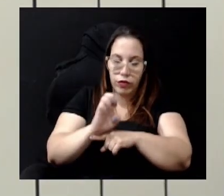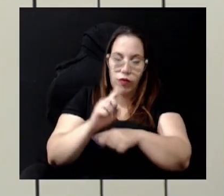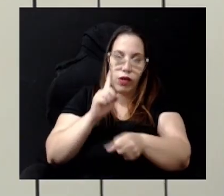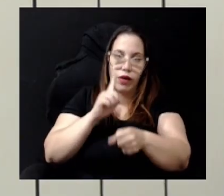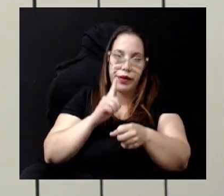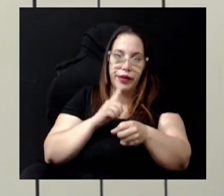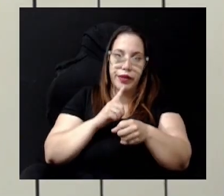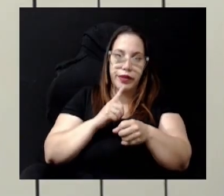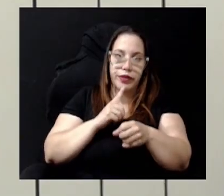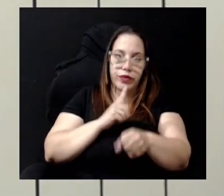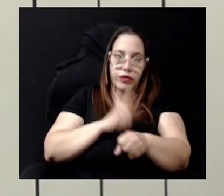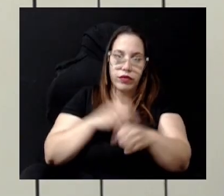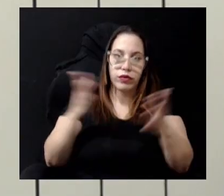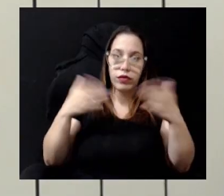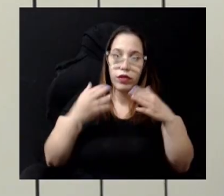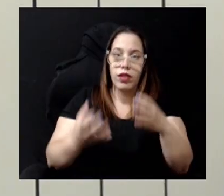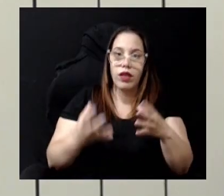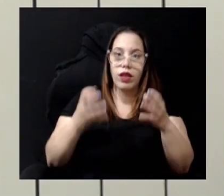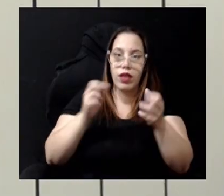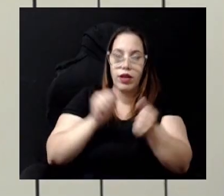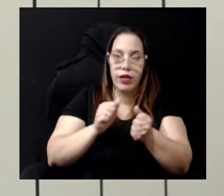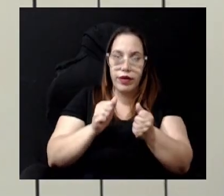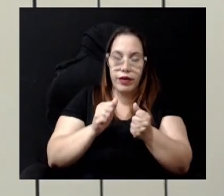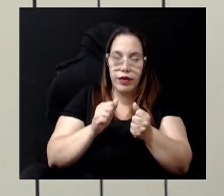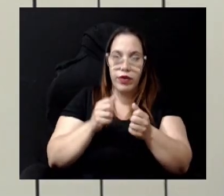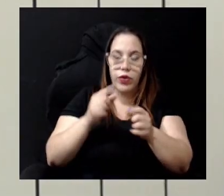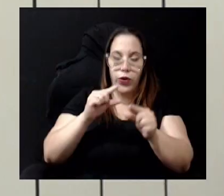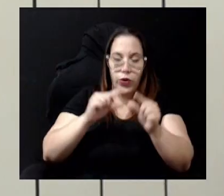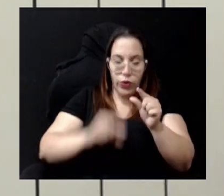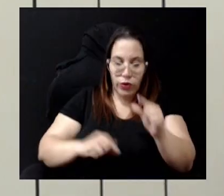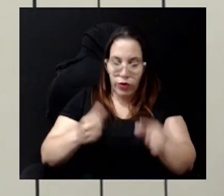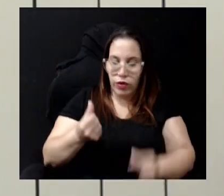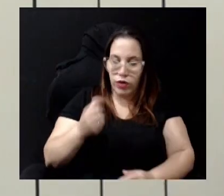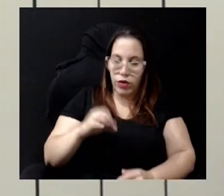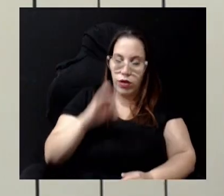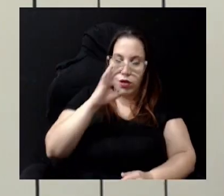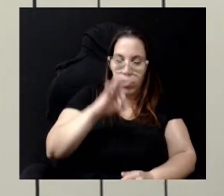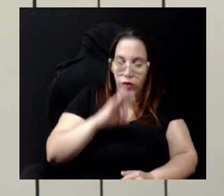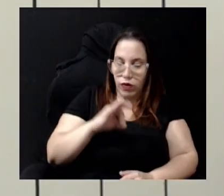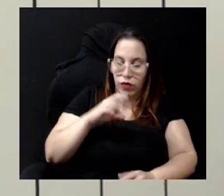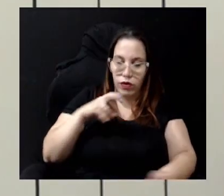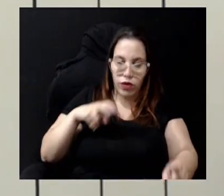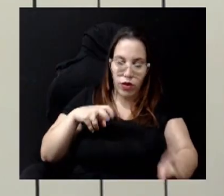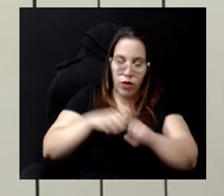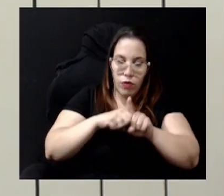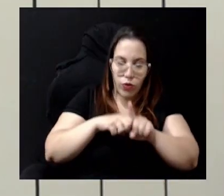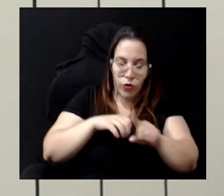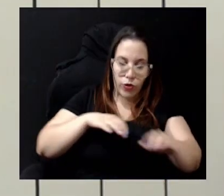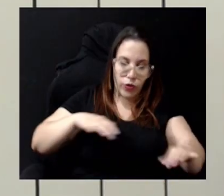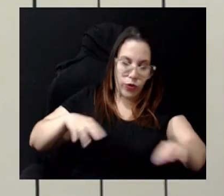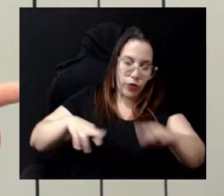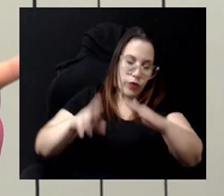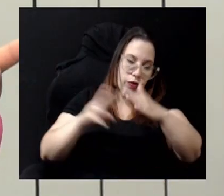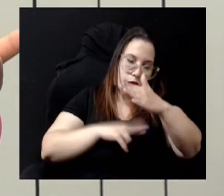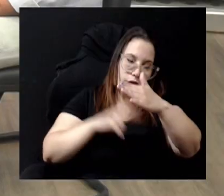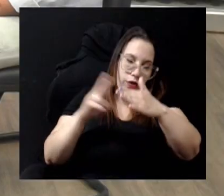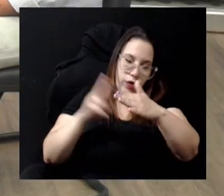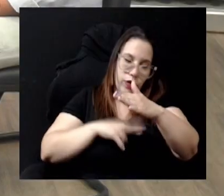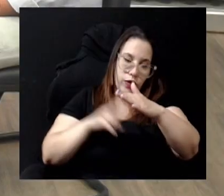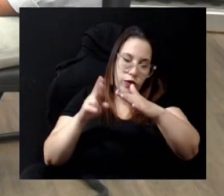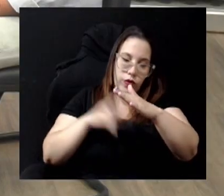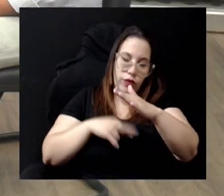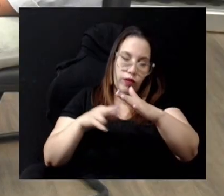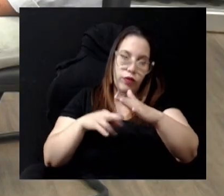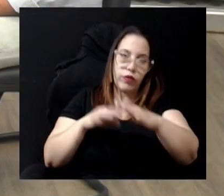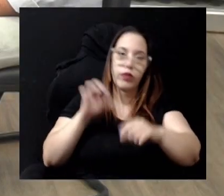adotado, houve redução de 10% dos acidentes em rodovias federais. Seu ponto de vista